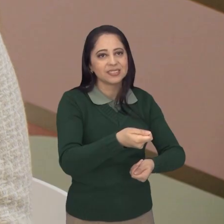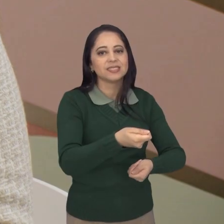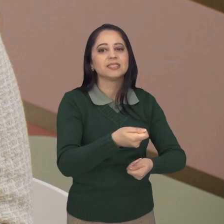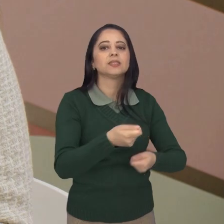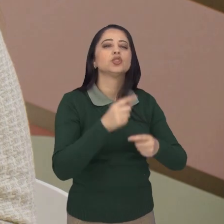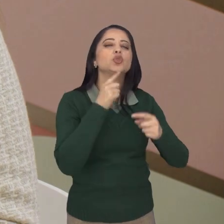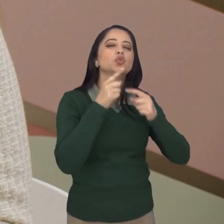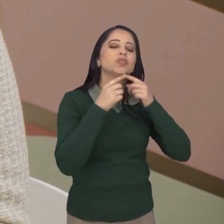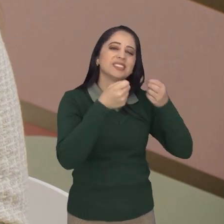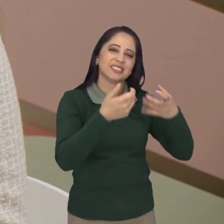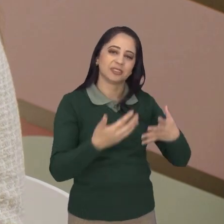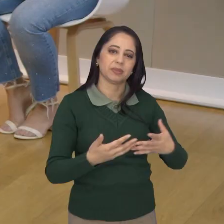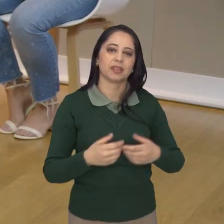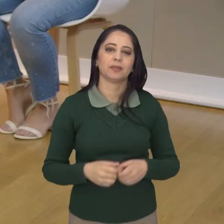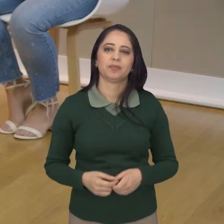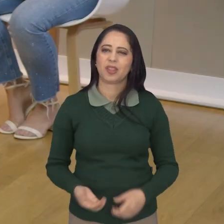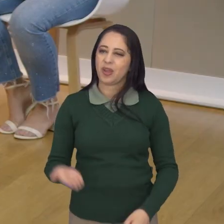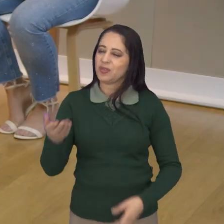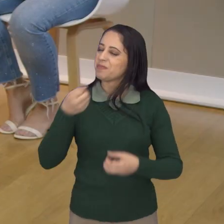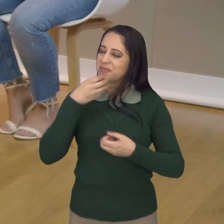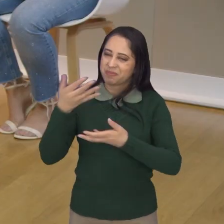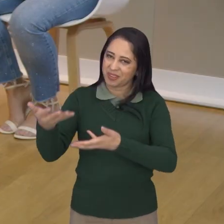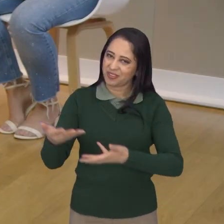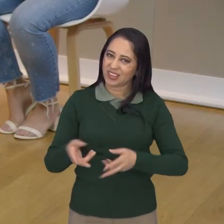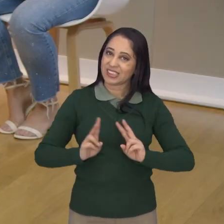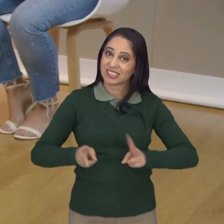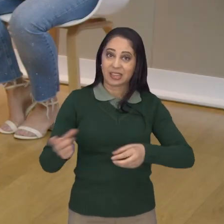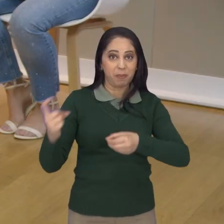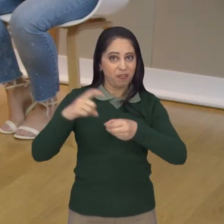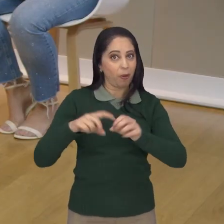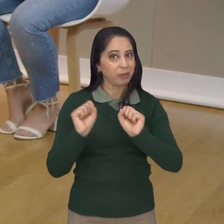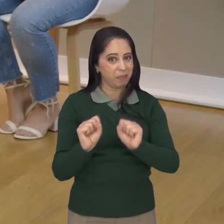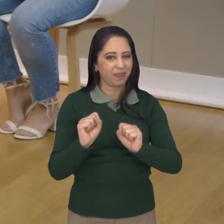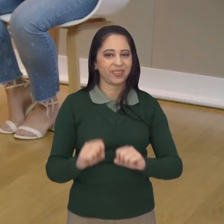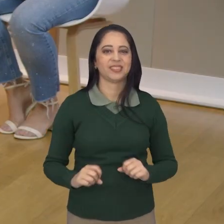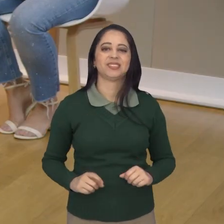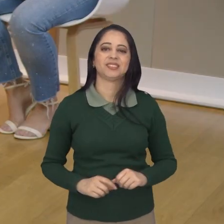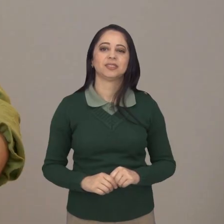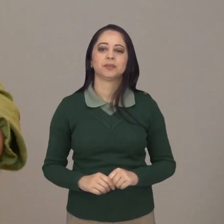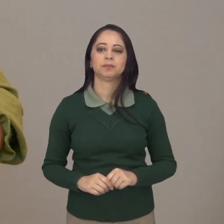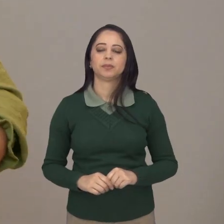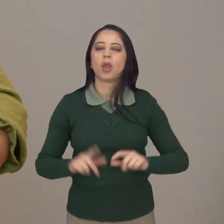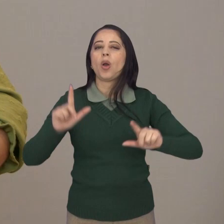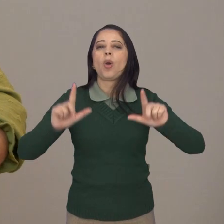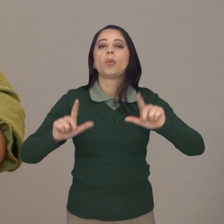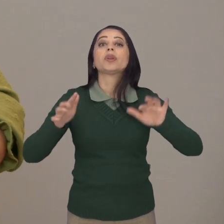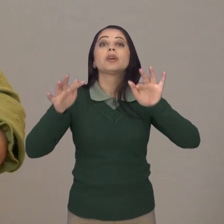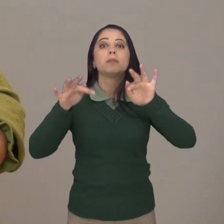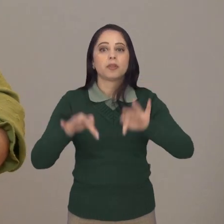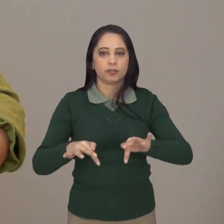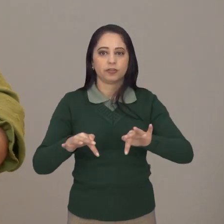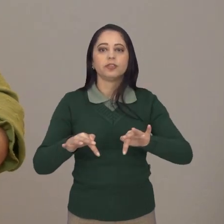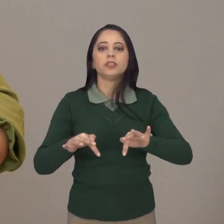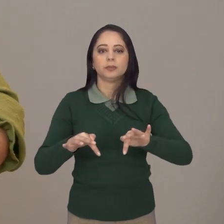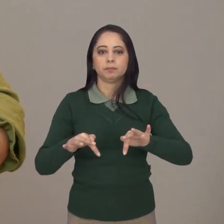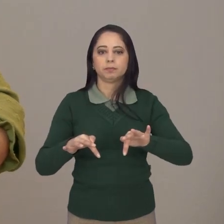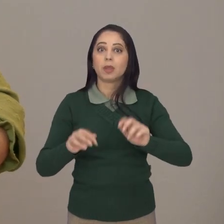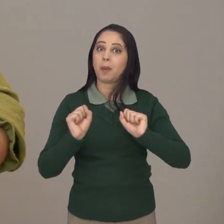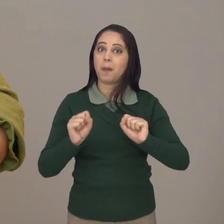pouquinho de dúvidas, foi ótimo. Você é muito bem-vinda aqui, viu? Obrigada. Volte mais vezes. O De Bem com Você de hoje fica por